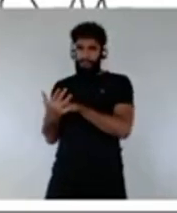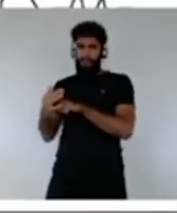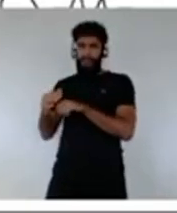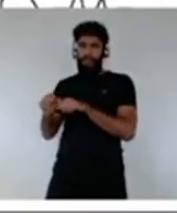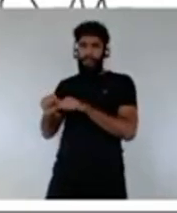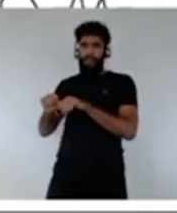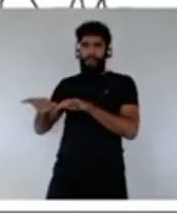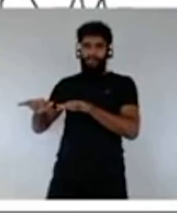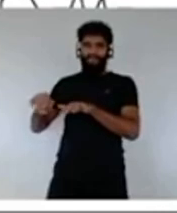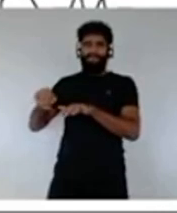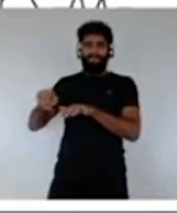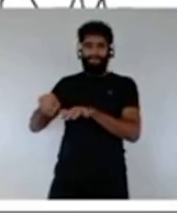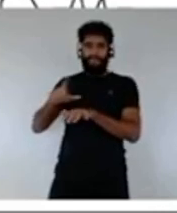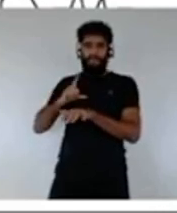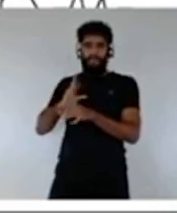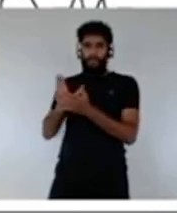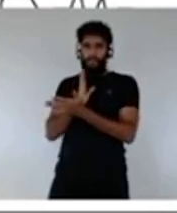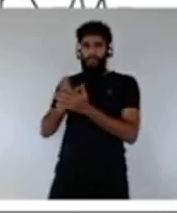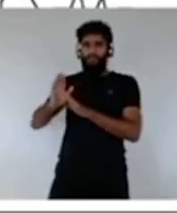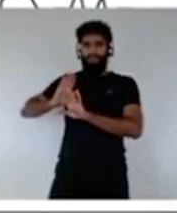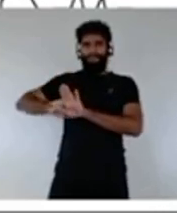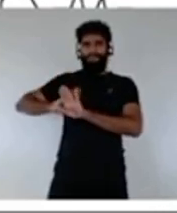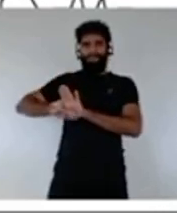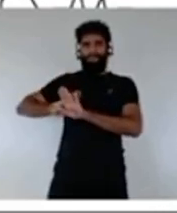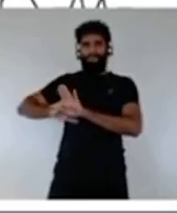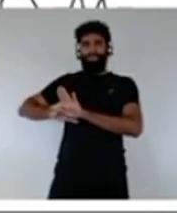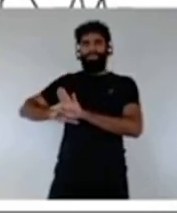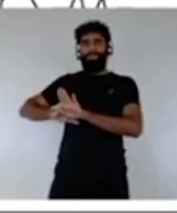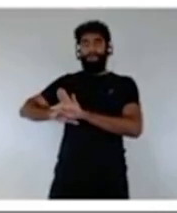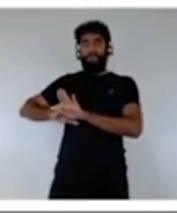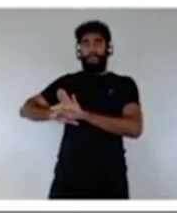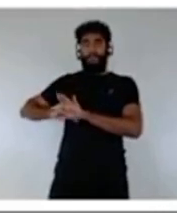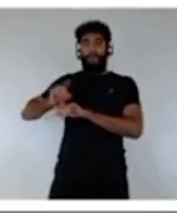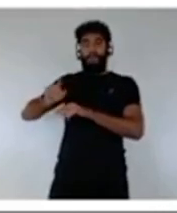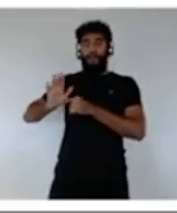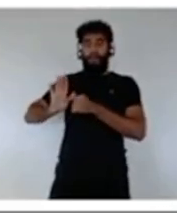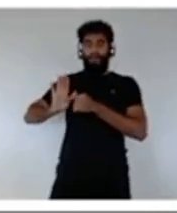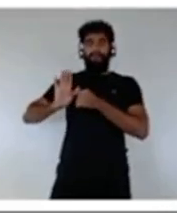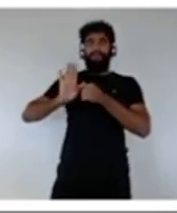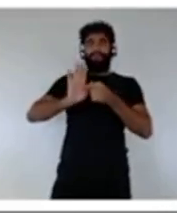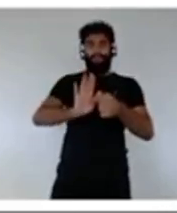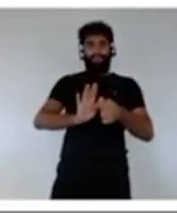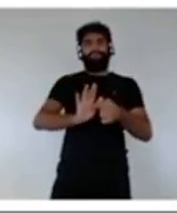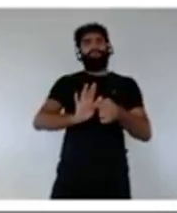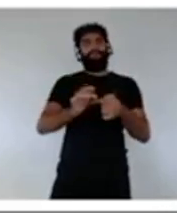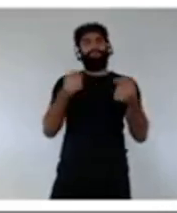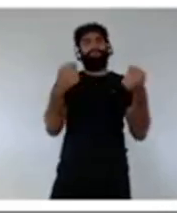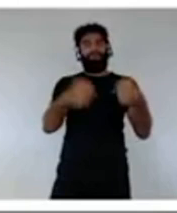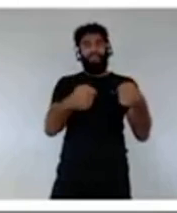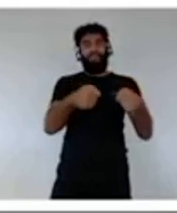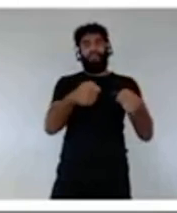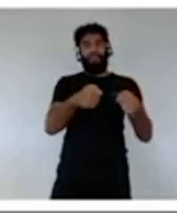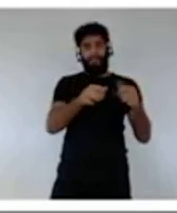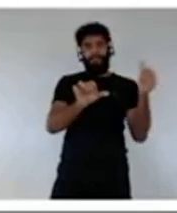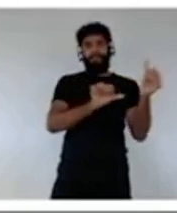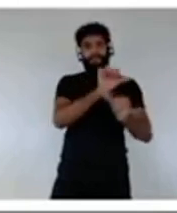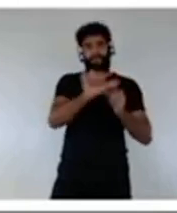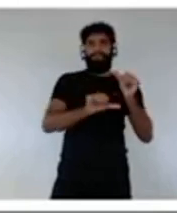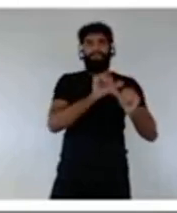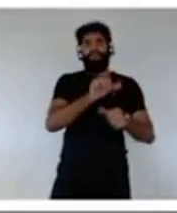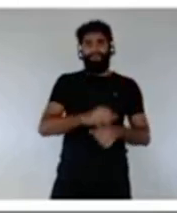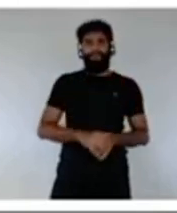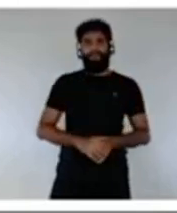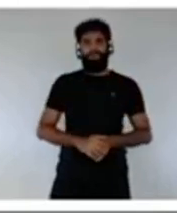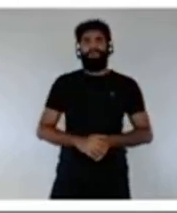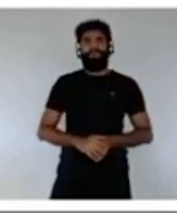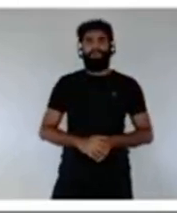estavam escondidas ali e que a pandemia nos revelou. Existia uma situação ainda não